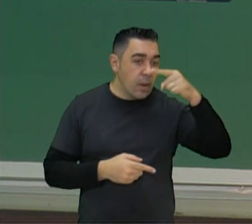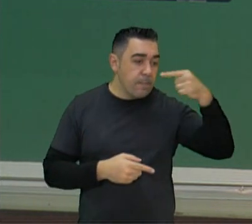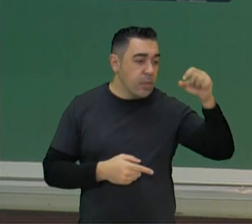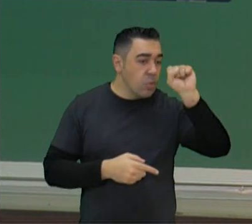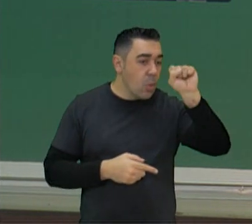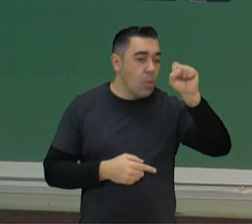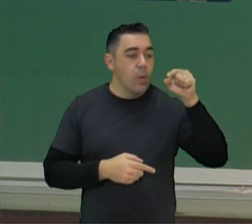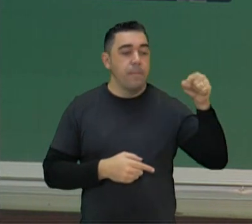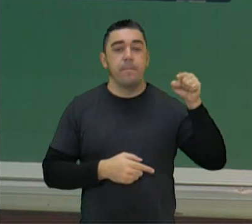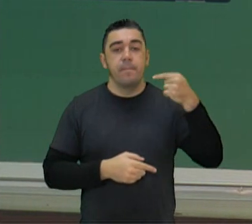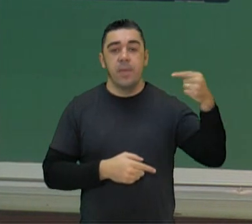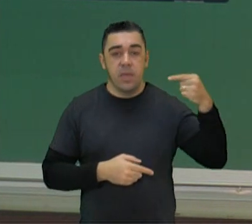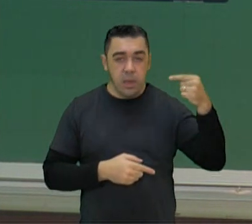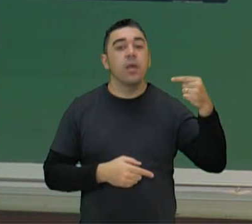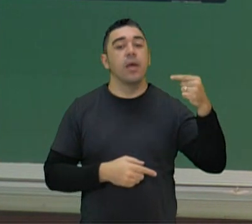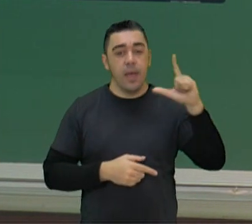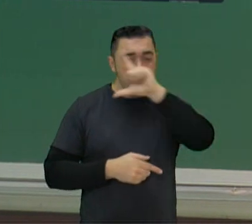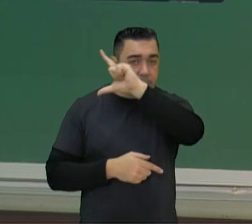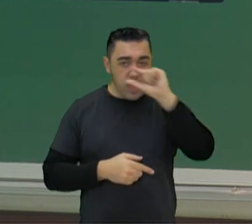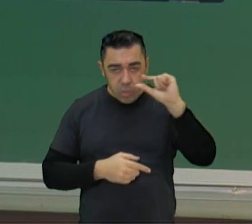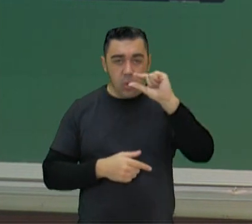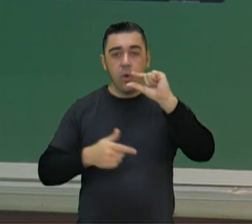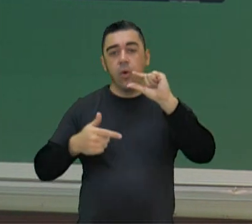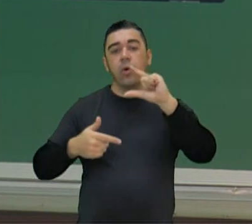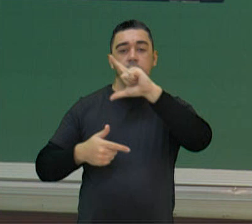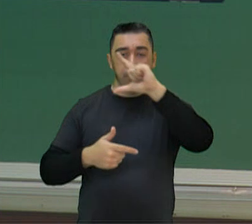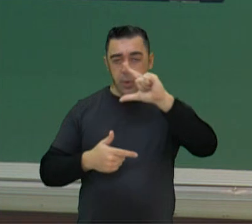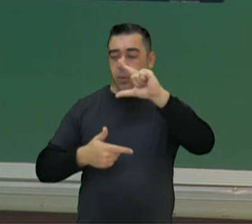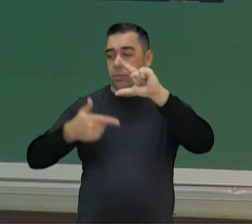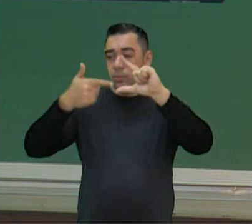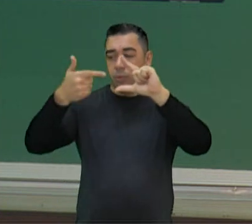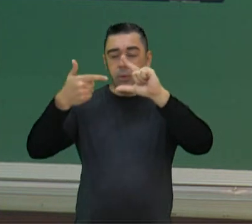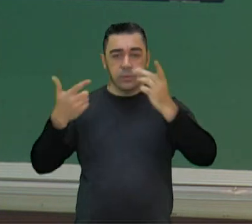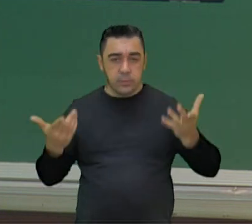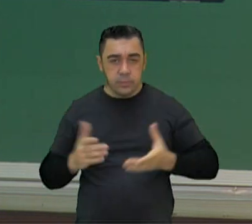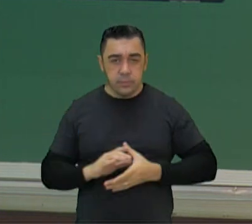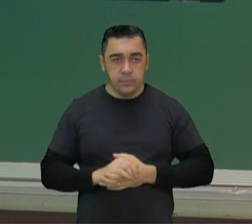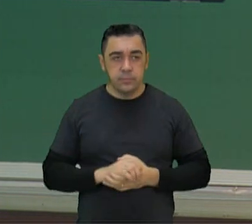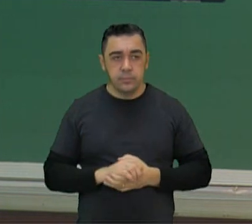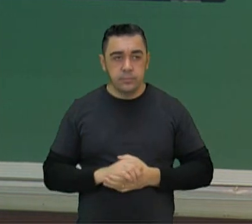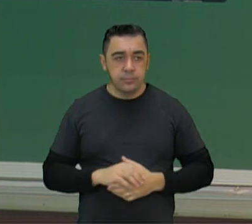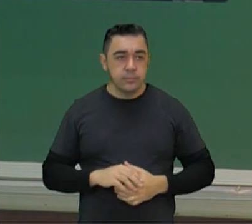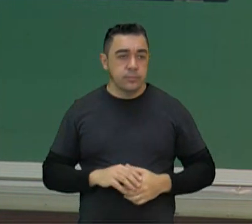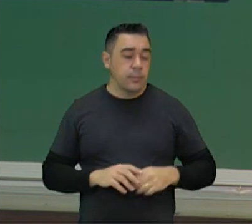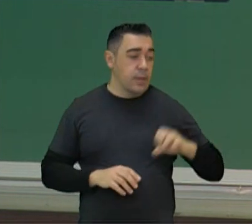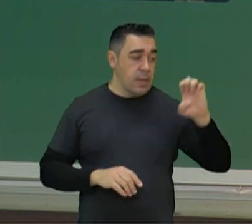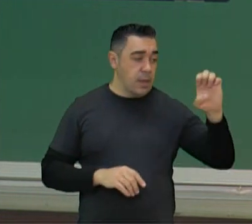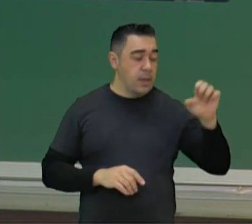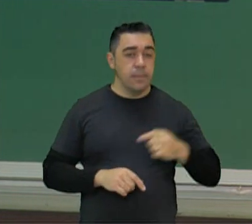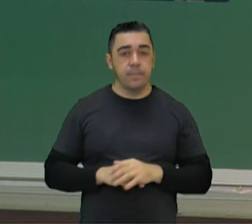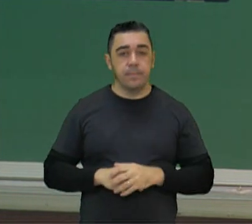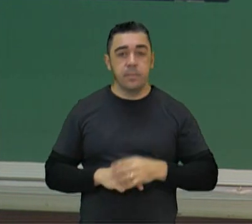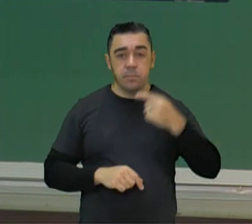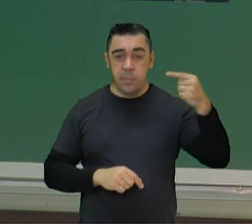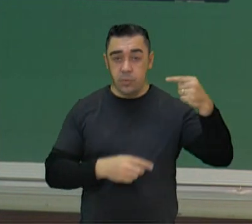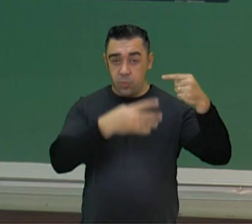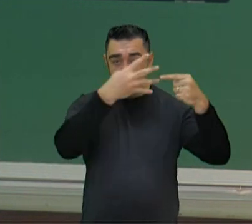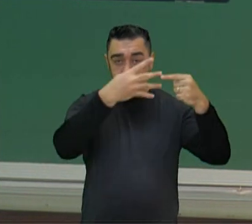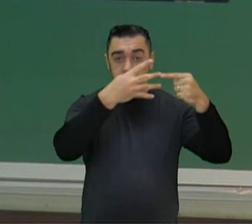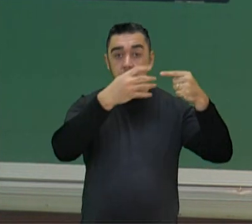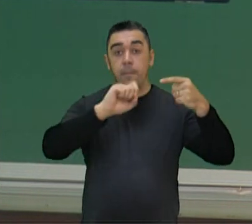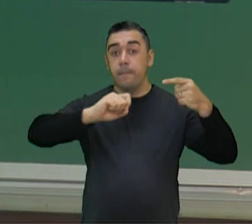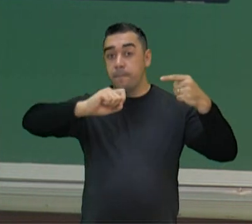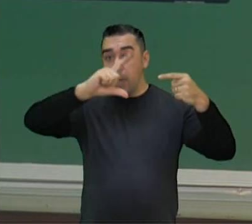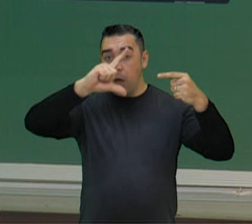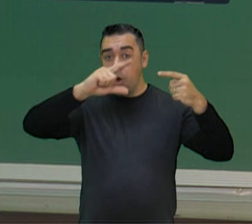ele é negativo, ele vai ser menor do que esse número que é positivo. Menos 4 é maior do que menos